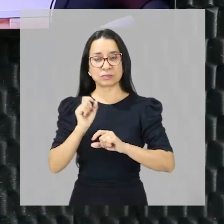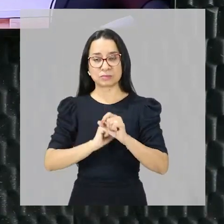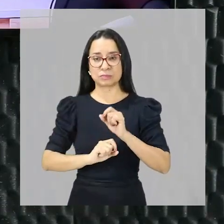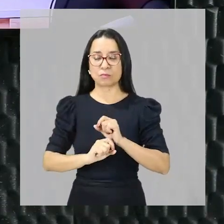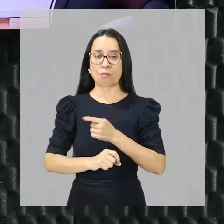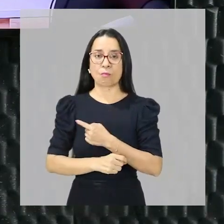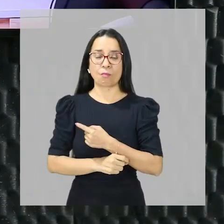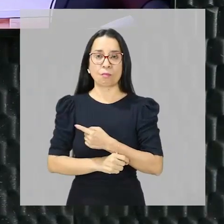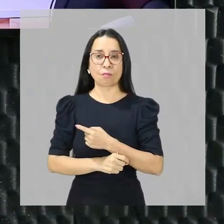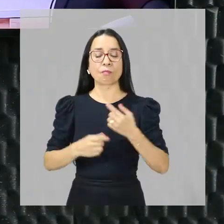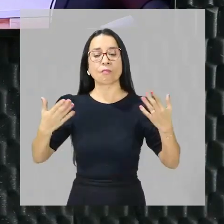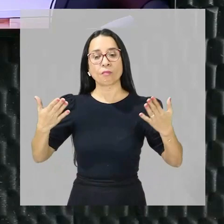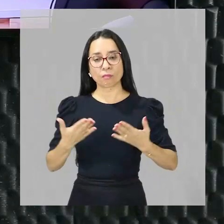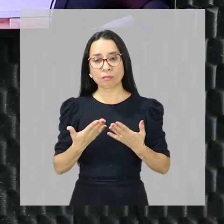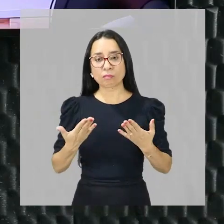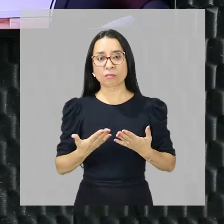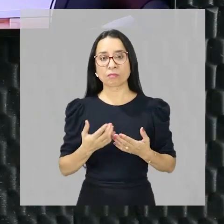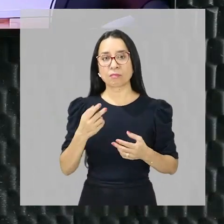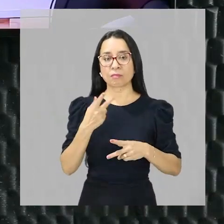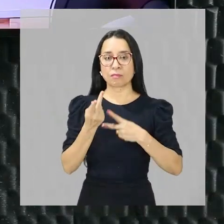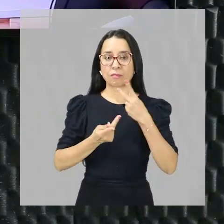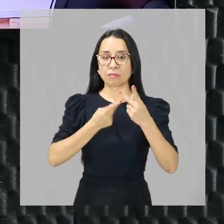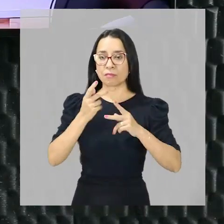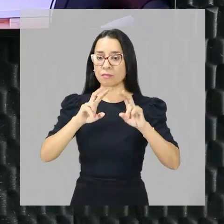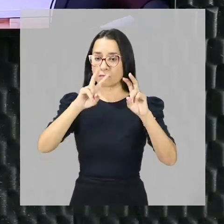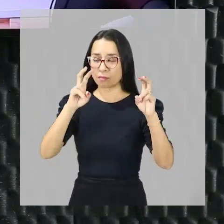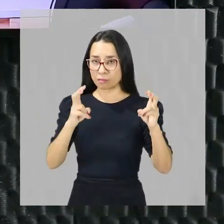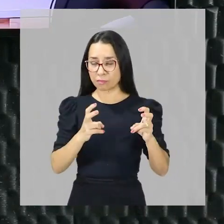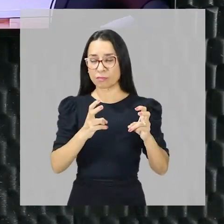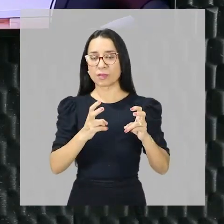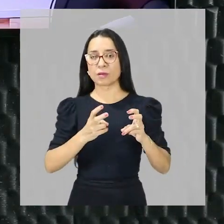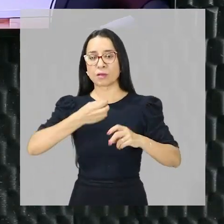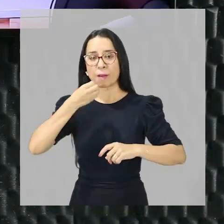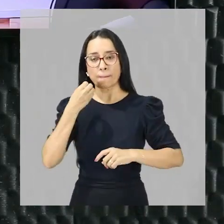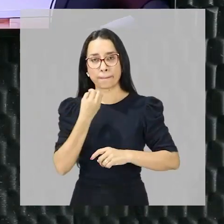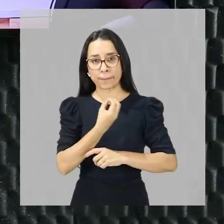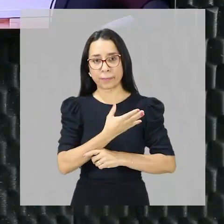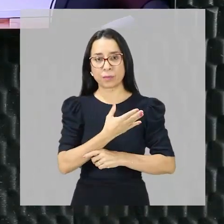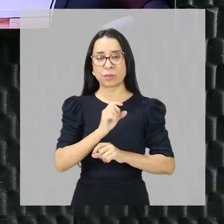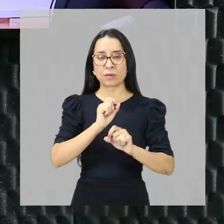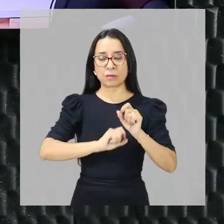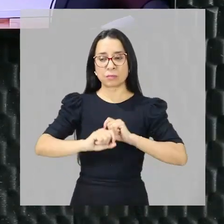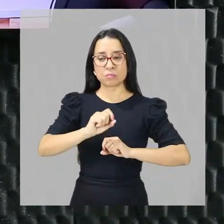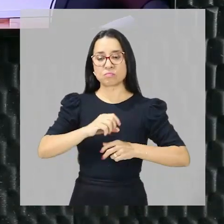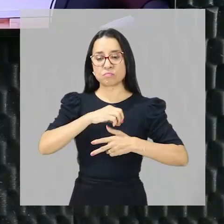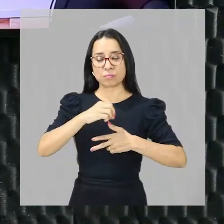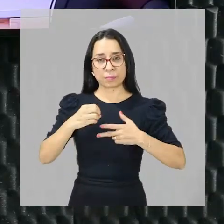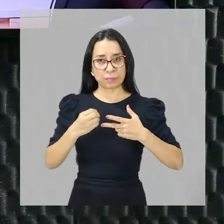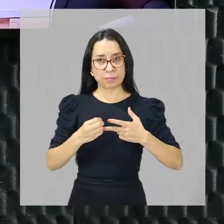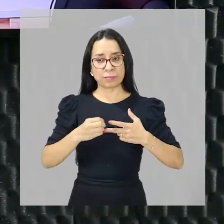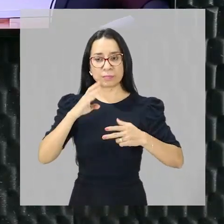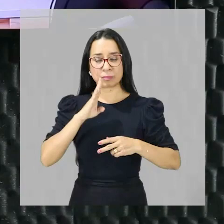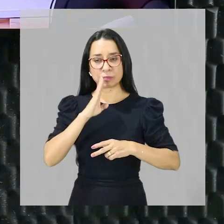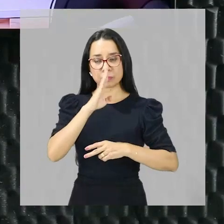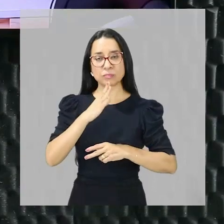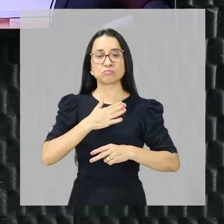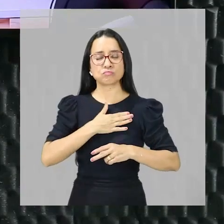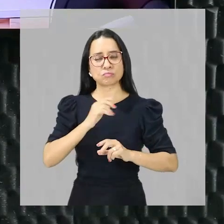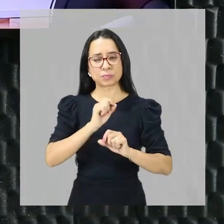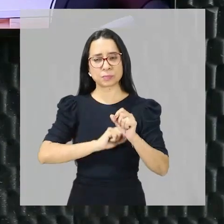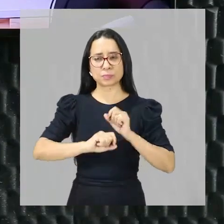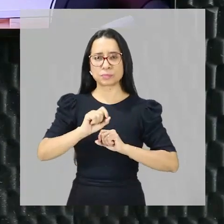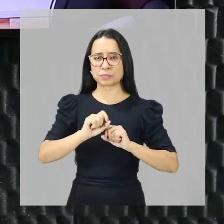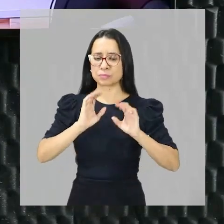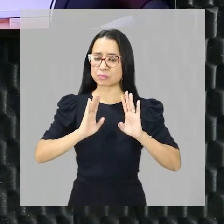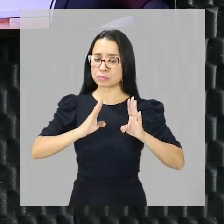estudante. E hoje, galerinha, nós vamos falar de uma temática muito bacana, que o Enem principalmente gosta muito